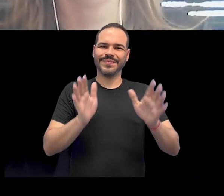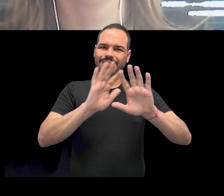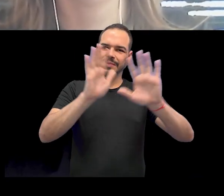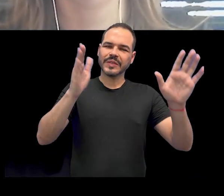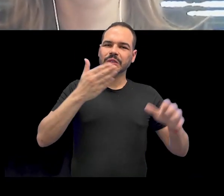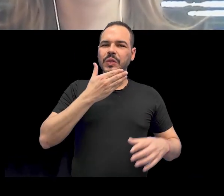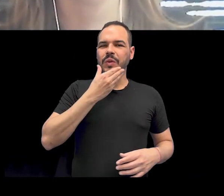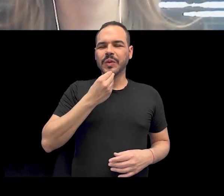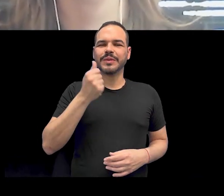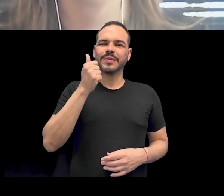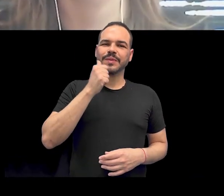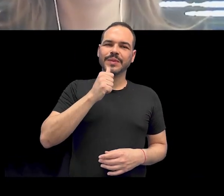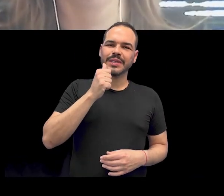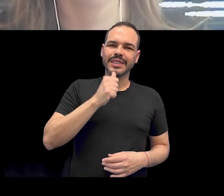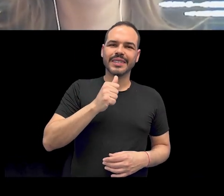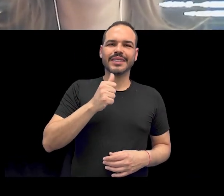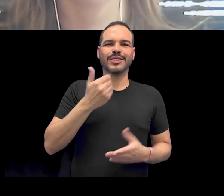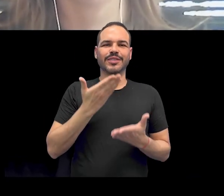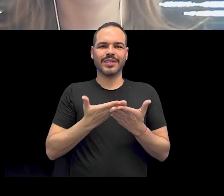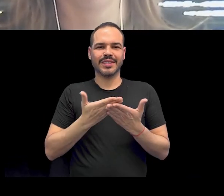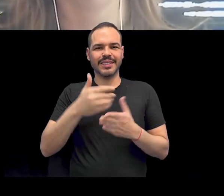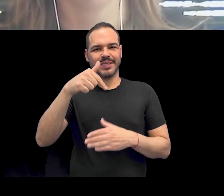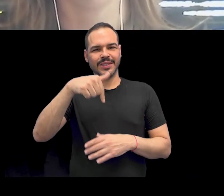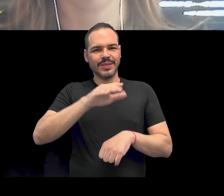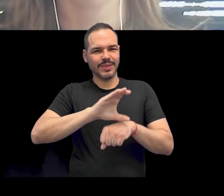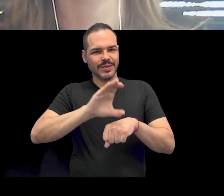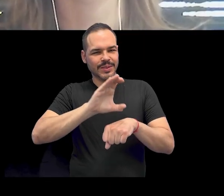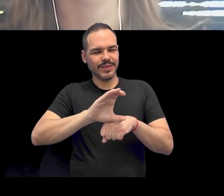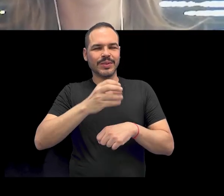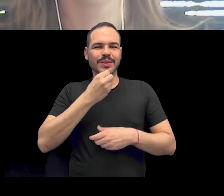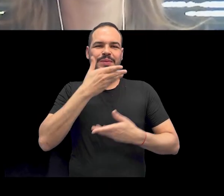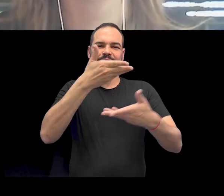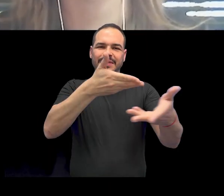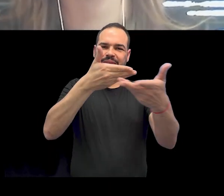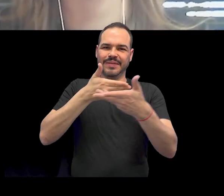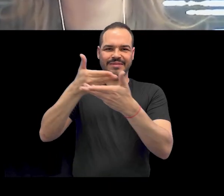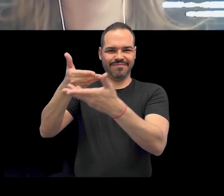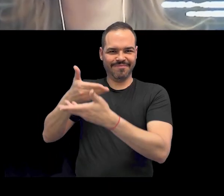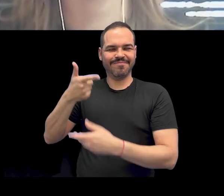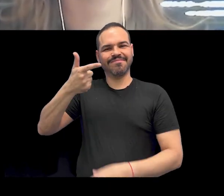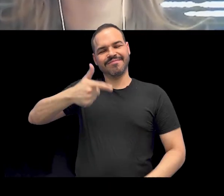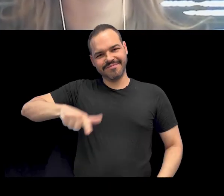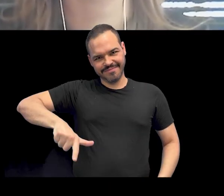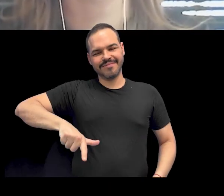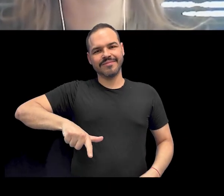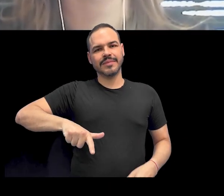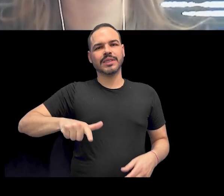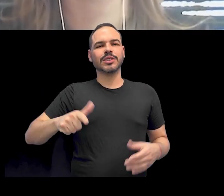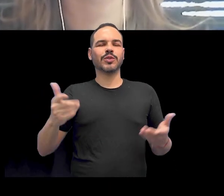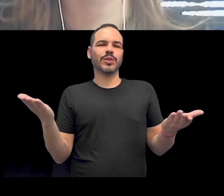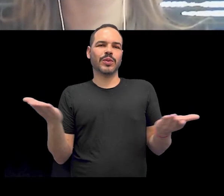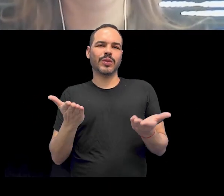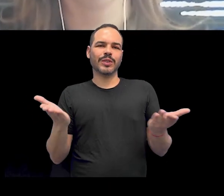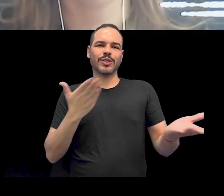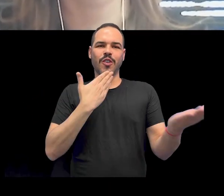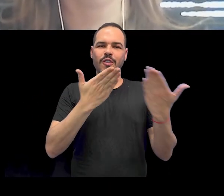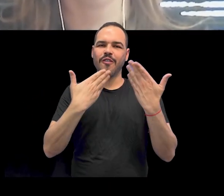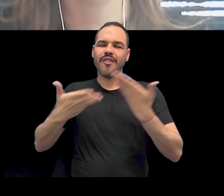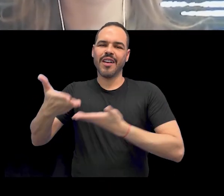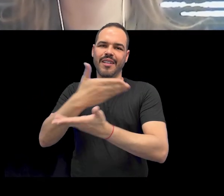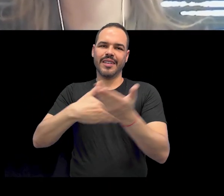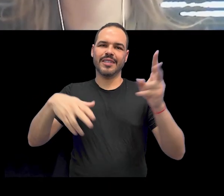Olá, cara cursista, seja novamente bem-vindo, bem-vinda a mais essa conversa sobre a